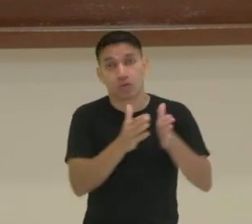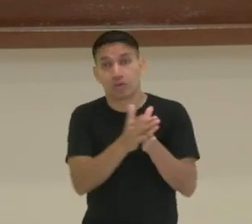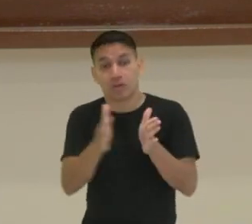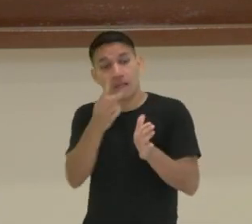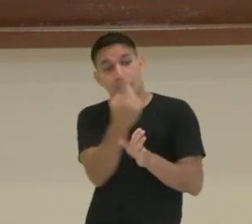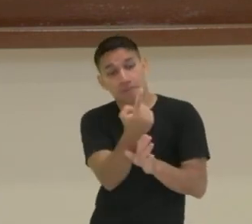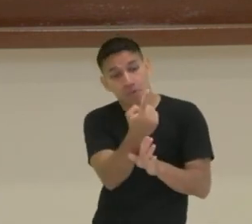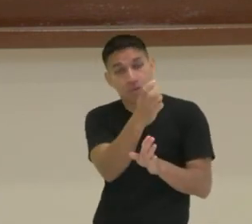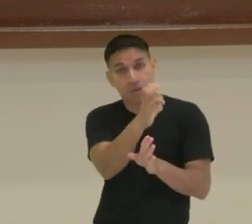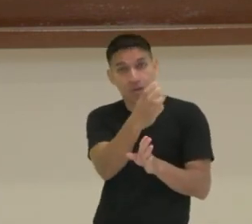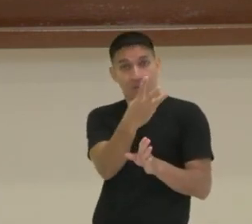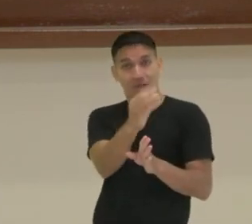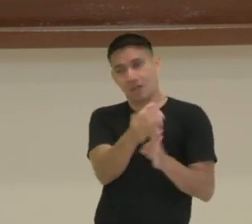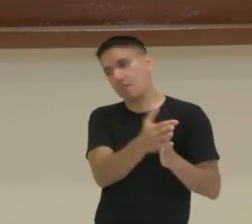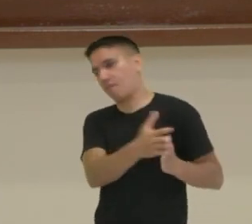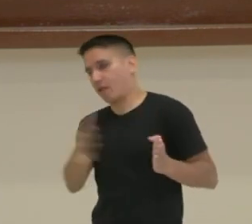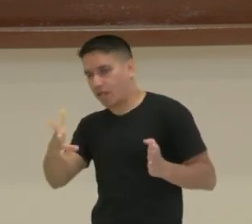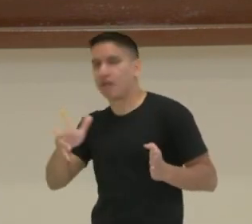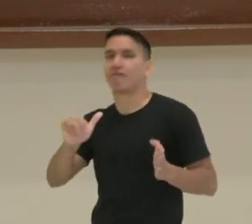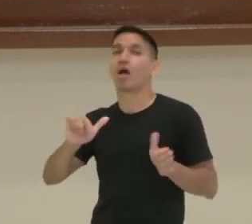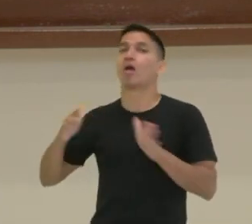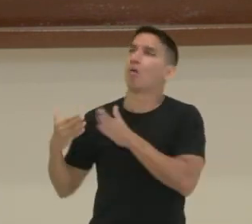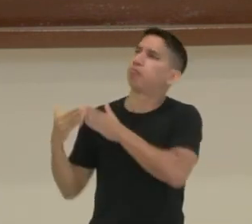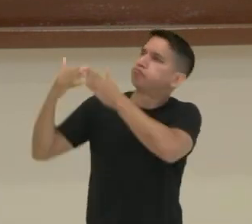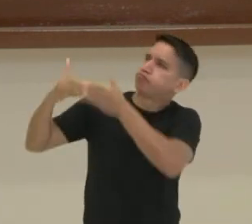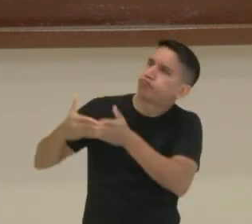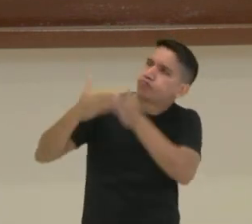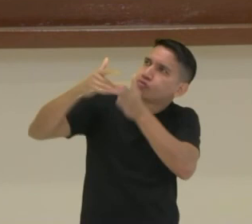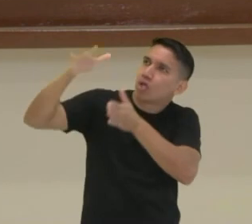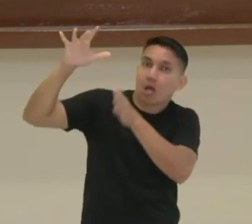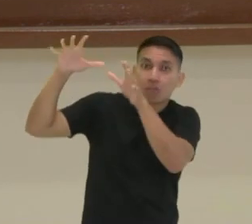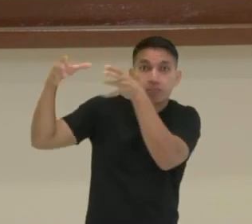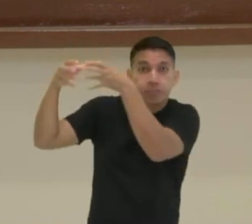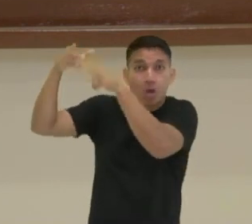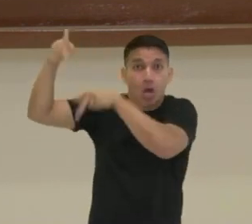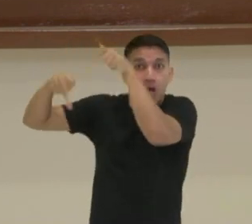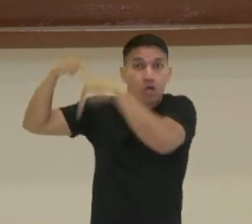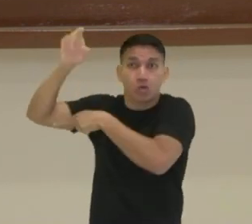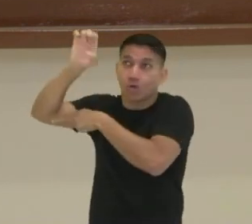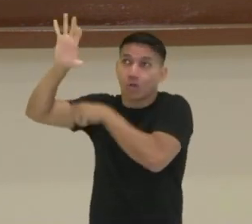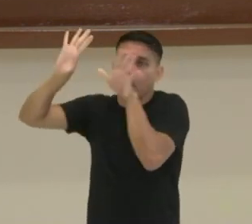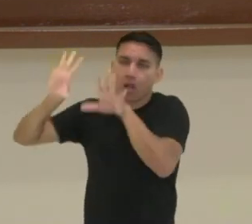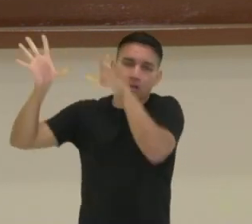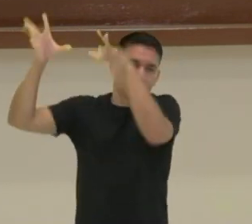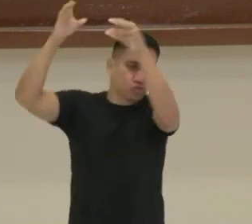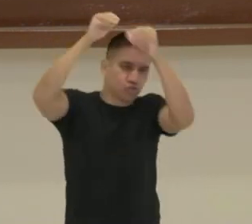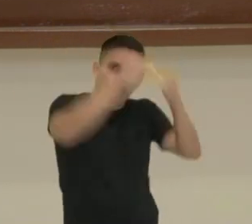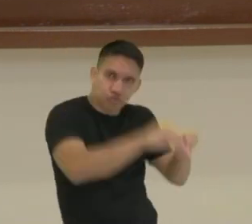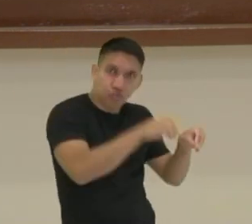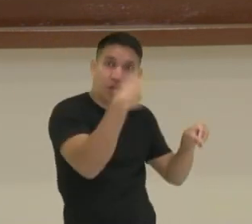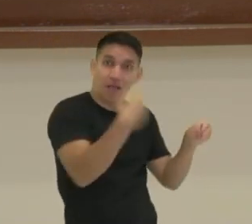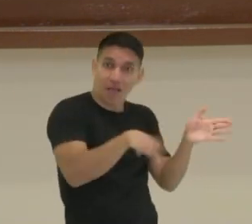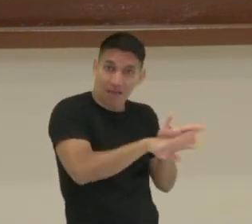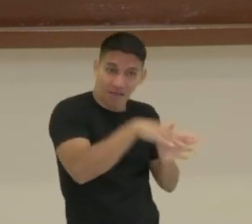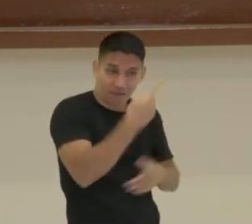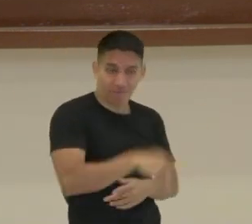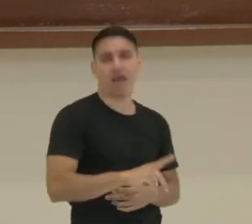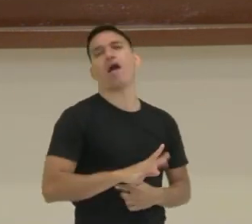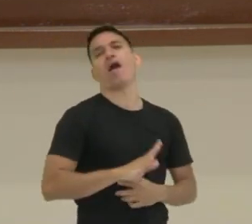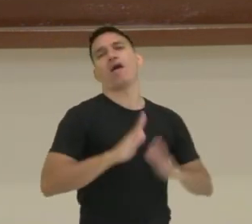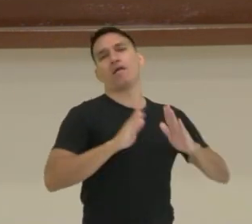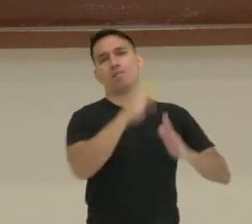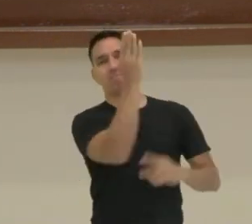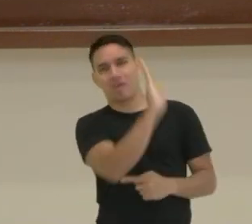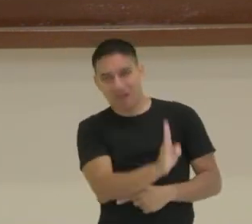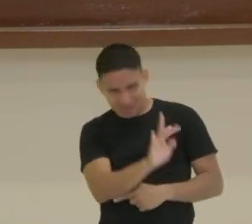1530, virá uma expedição, né, com pessoas que vão passar a viver aqui, e aí então